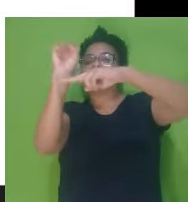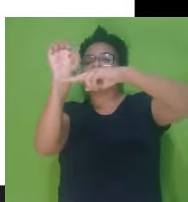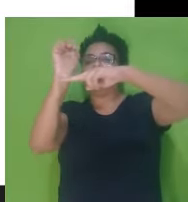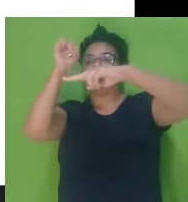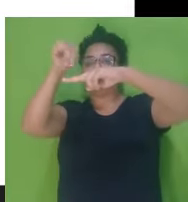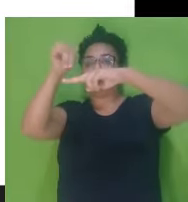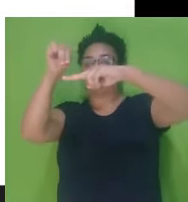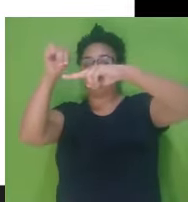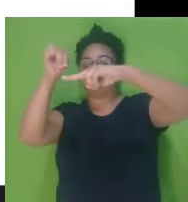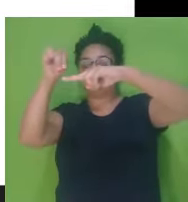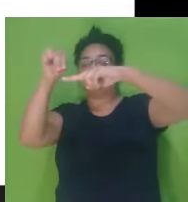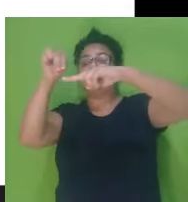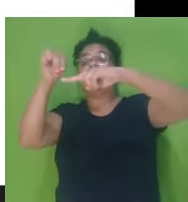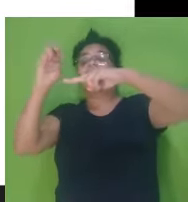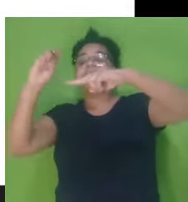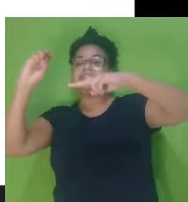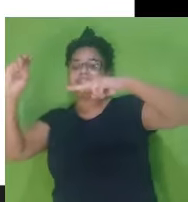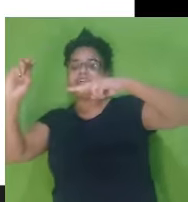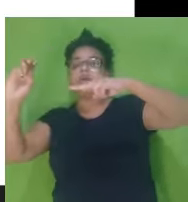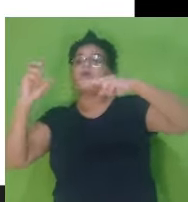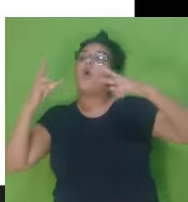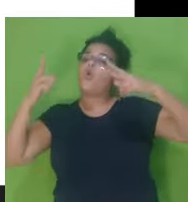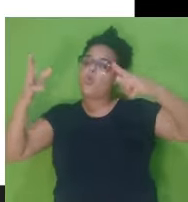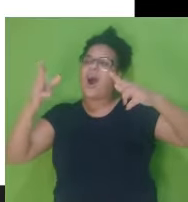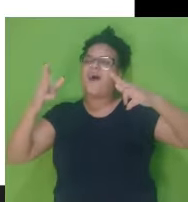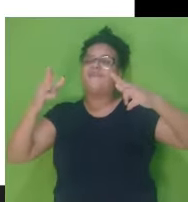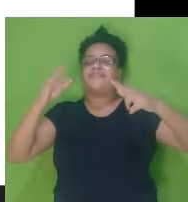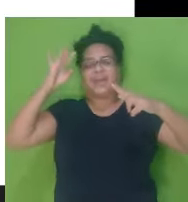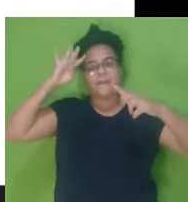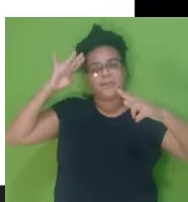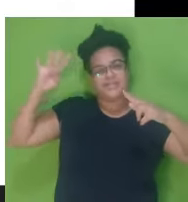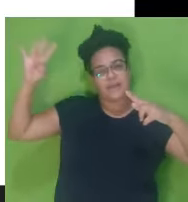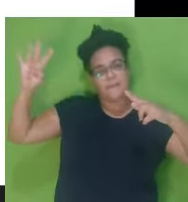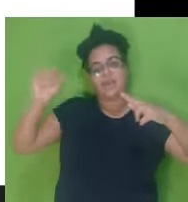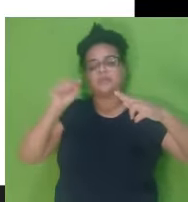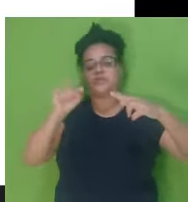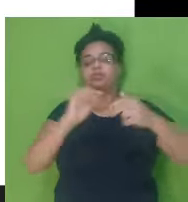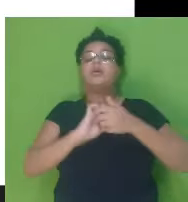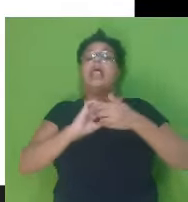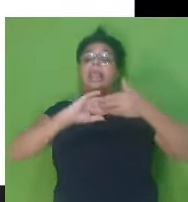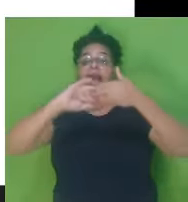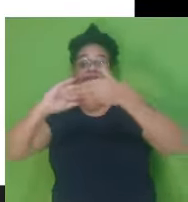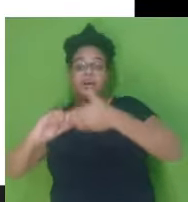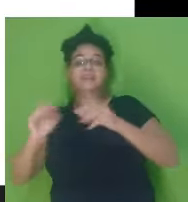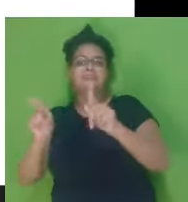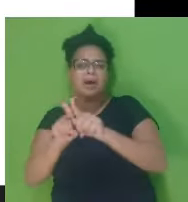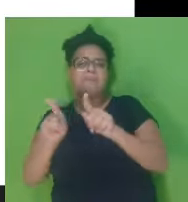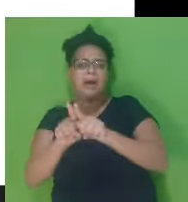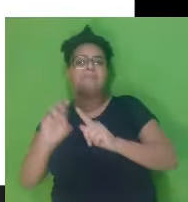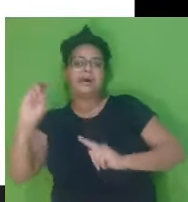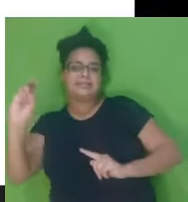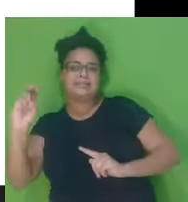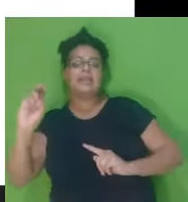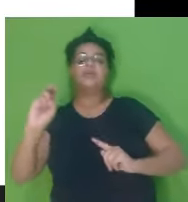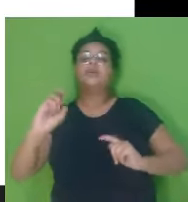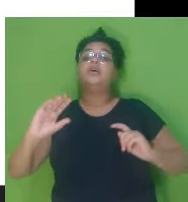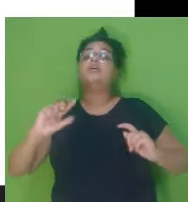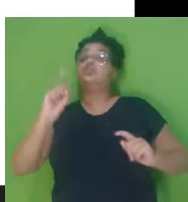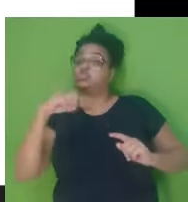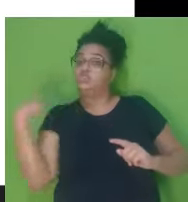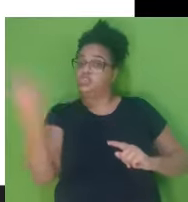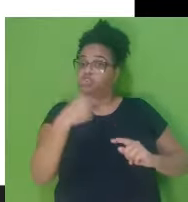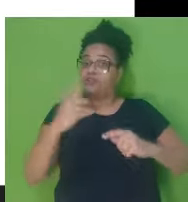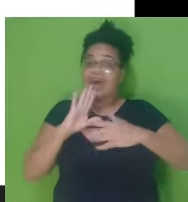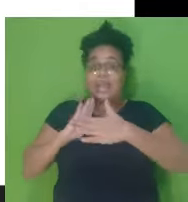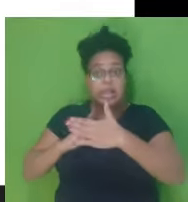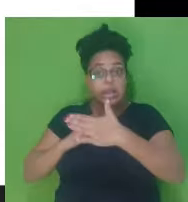com x tendendo a zero, o mesmo raciocínio ia nos levar para 5. Então, em geral, se